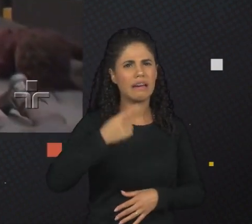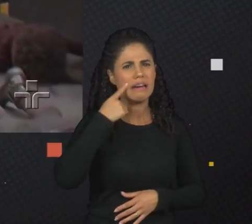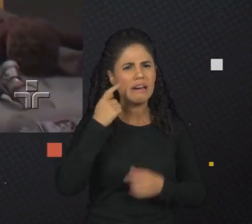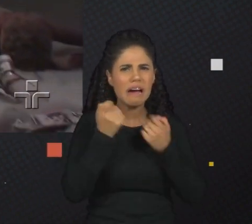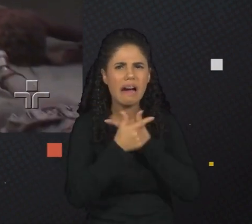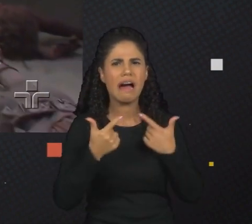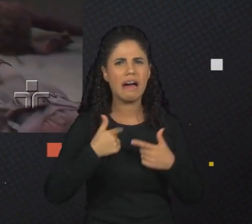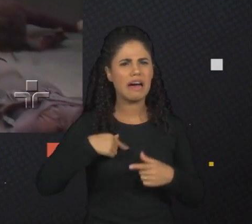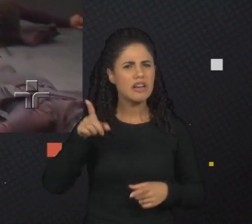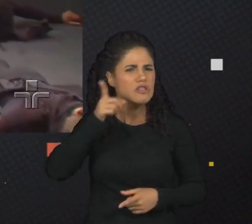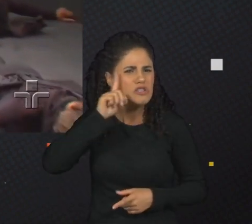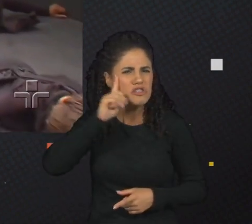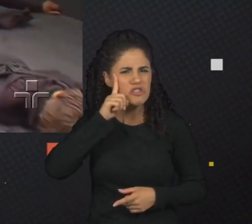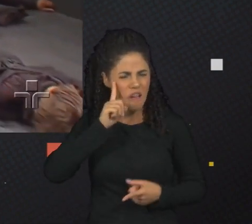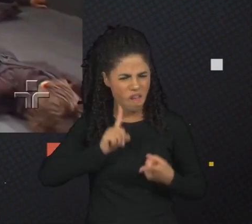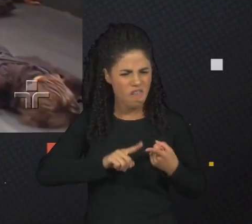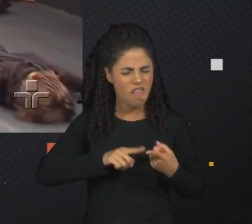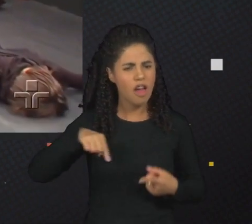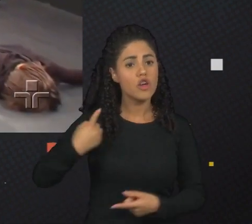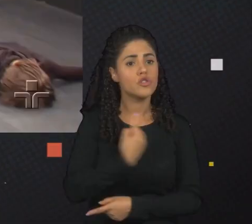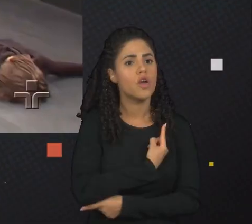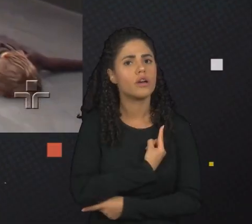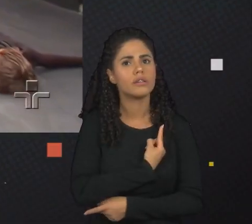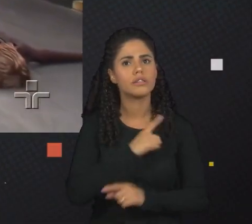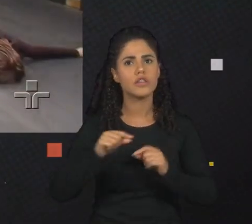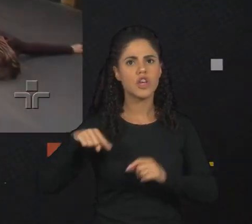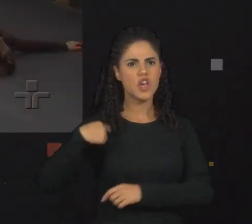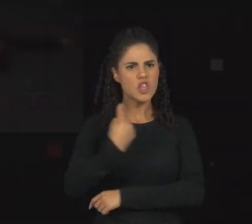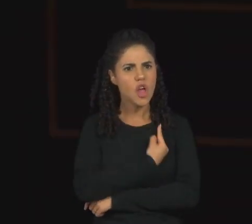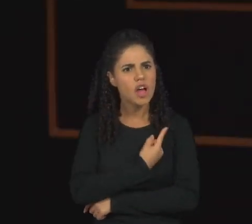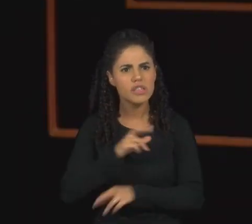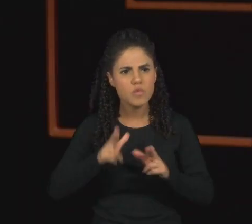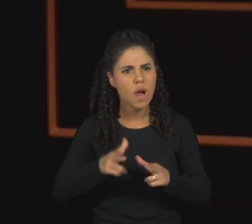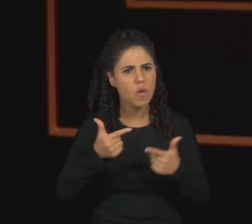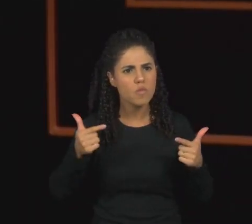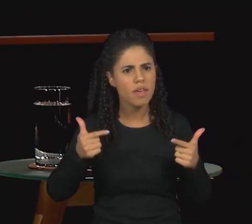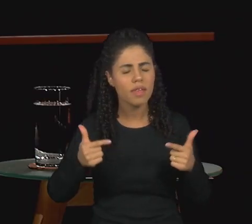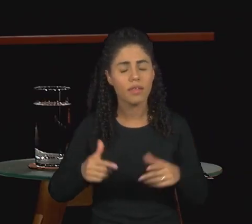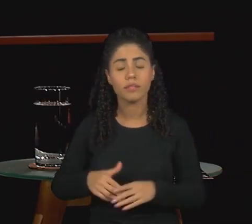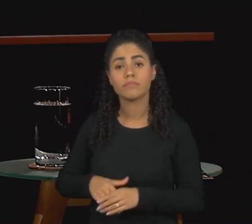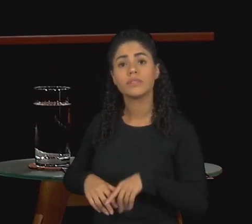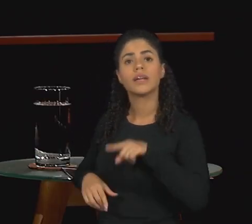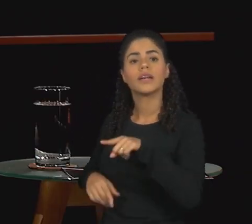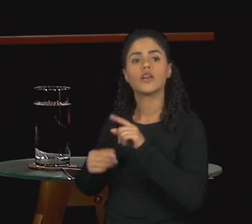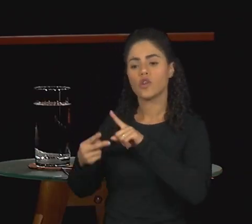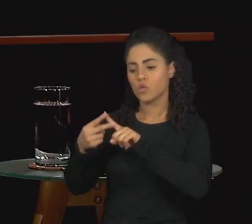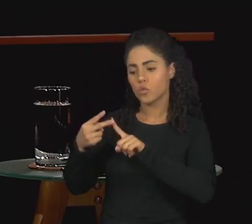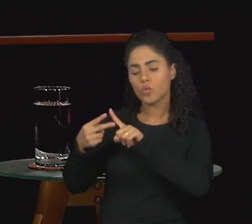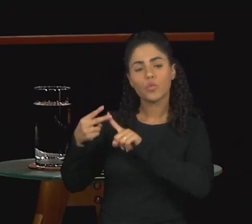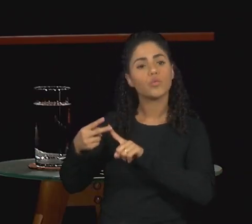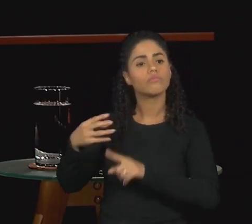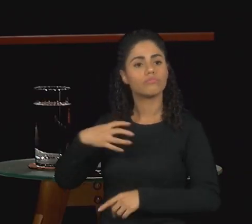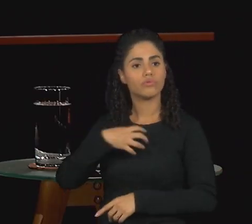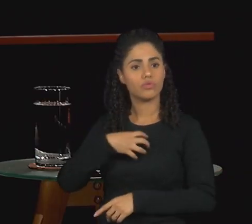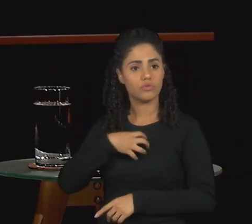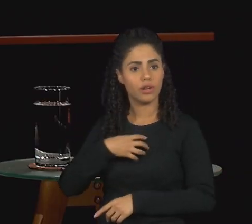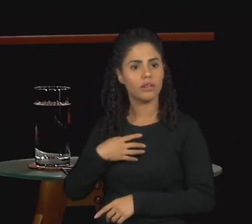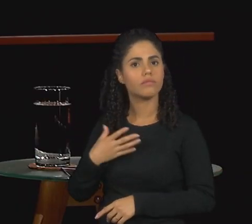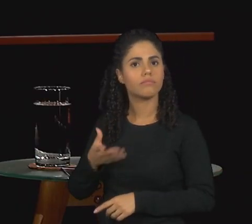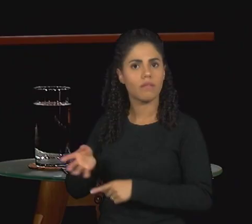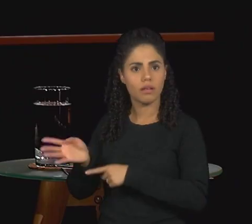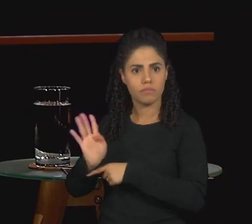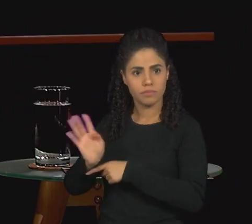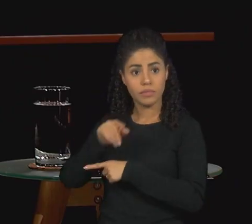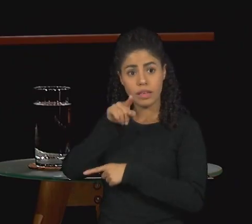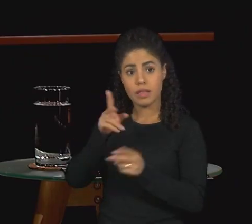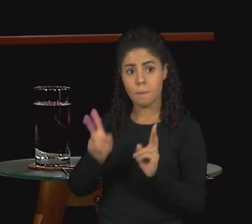gracejo, que não se diga, pois que não existe. E esse espetáculo ganhou 2 versões cinematográficas, né, a partir